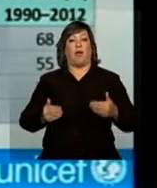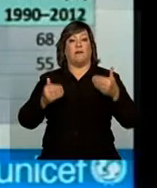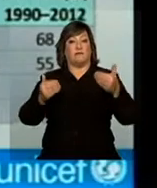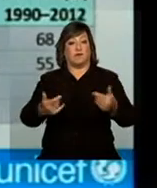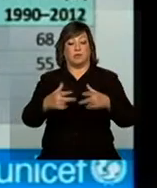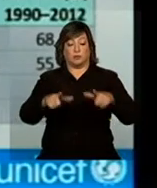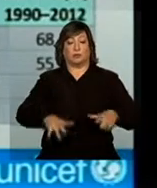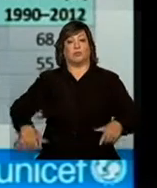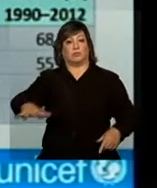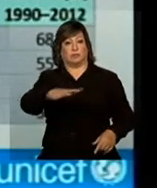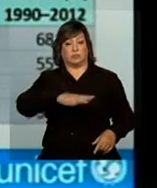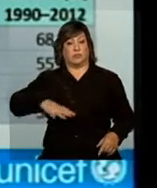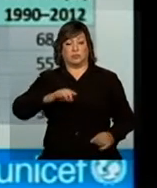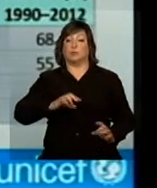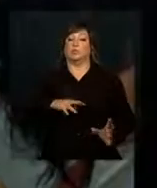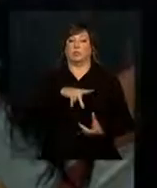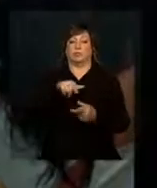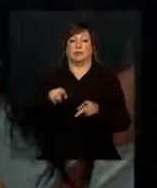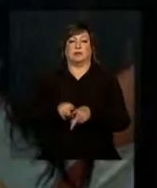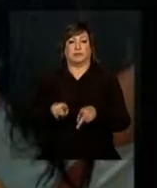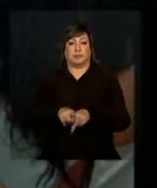e o avanço global.